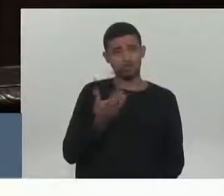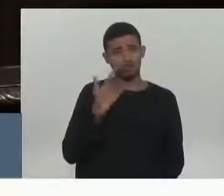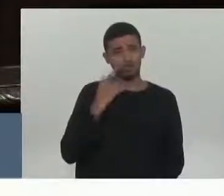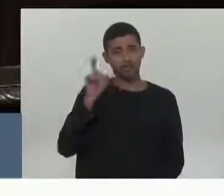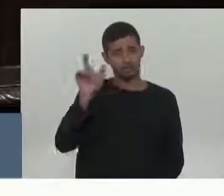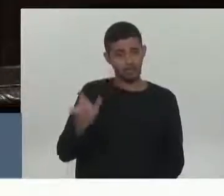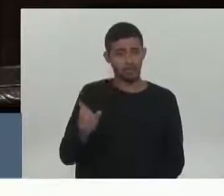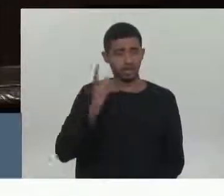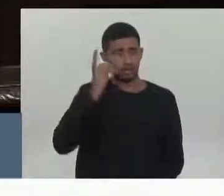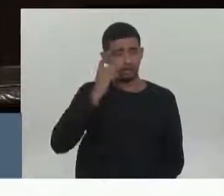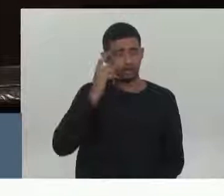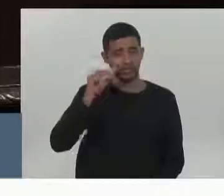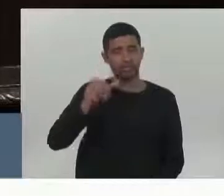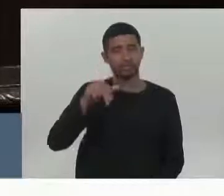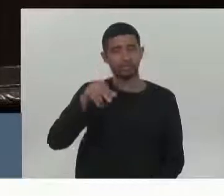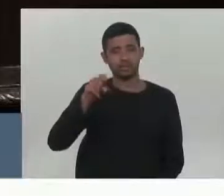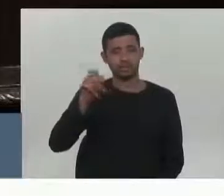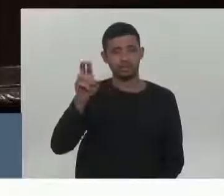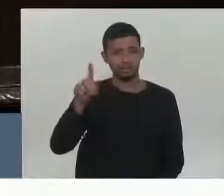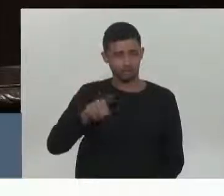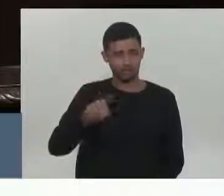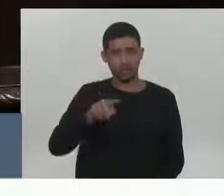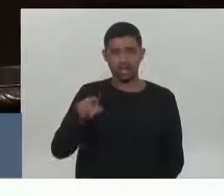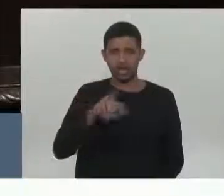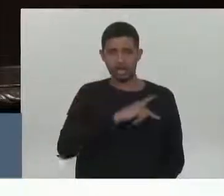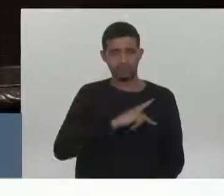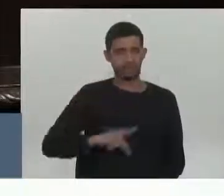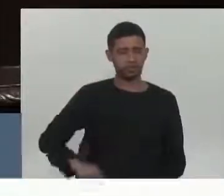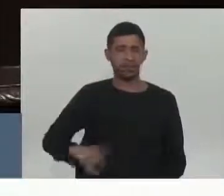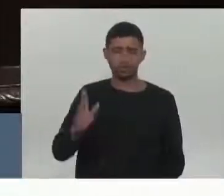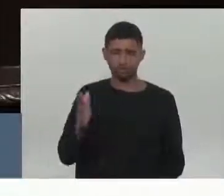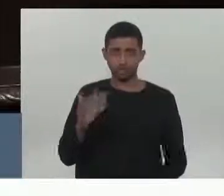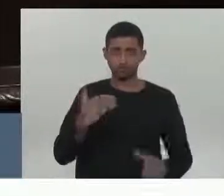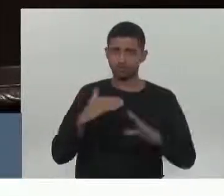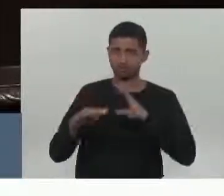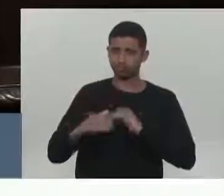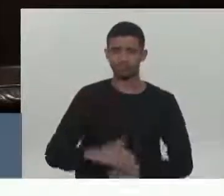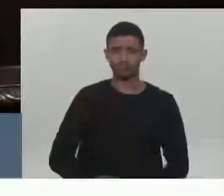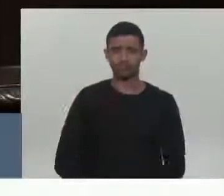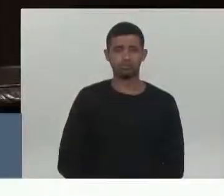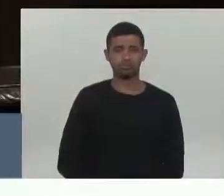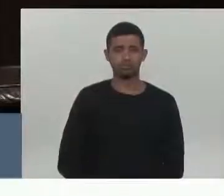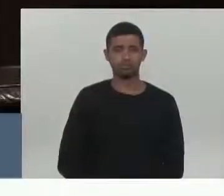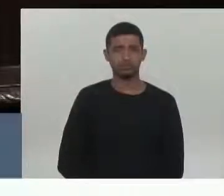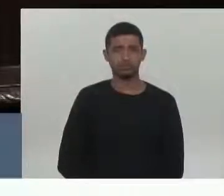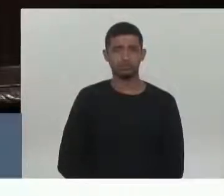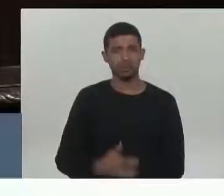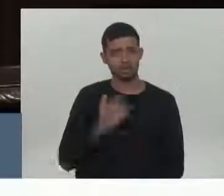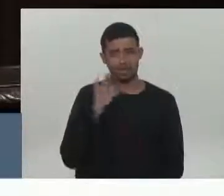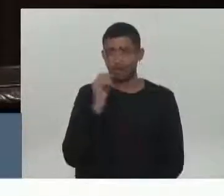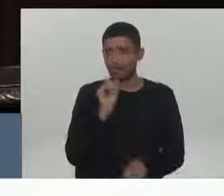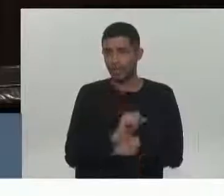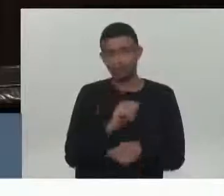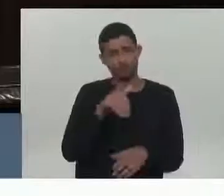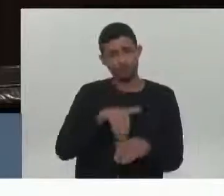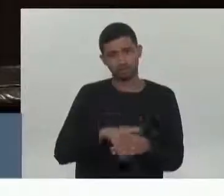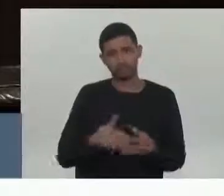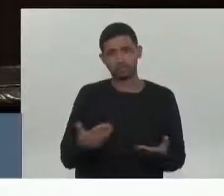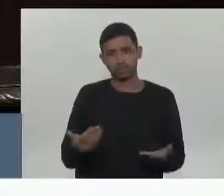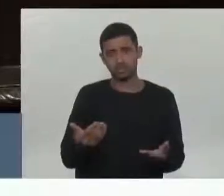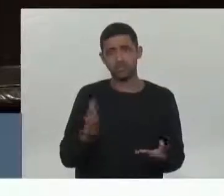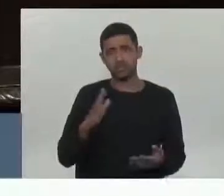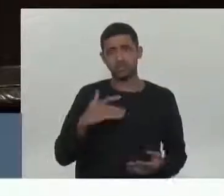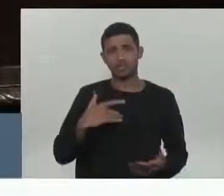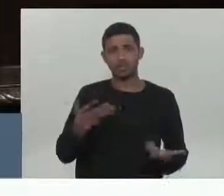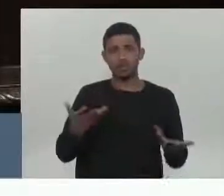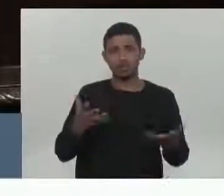deputado André Siciliano, presidente, já fez o seu encaminhamento, ou seja, sustou os efeitos da votação, e a minha